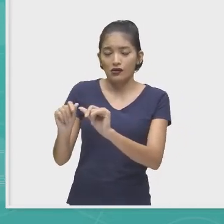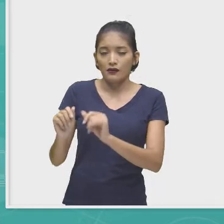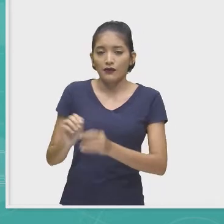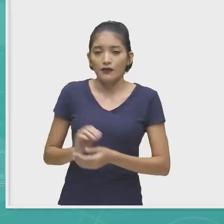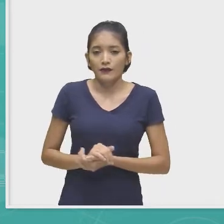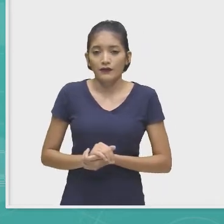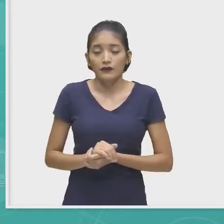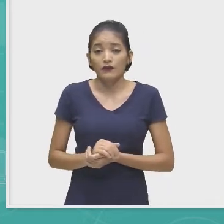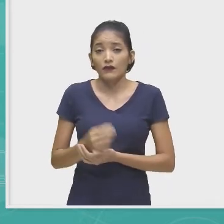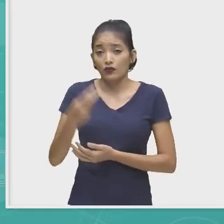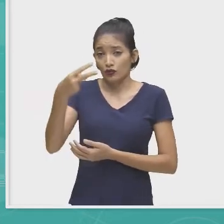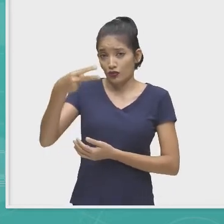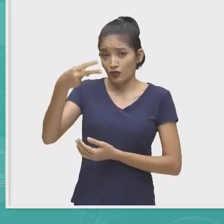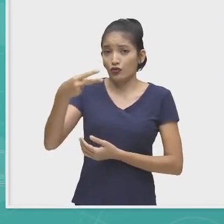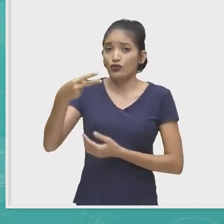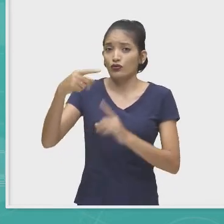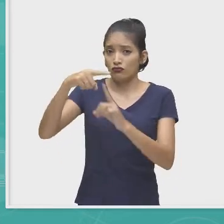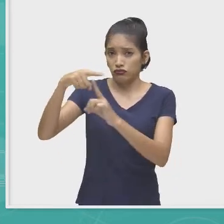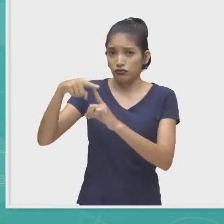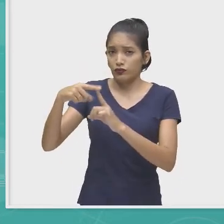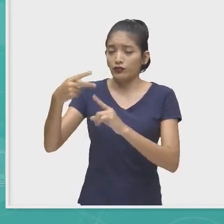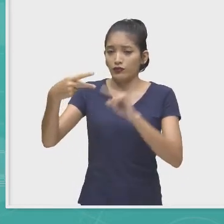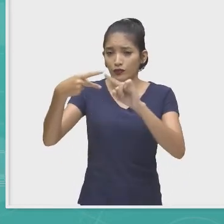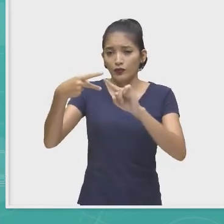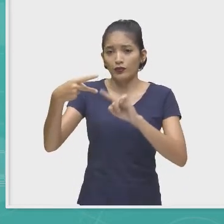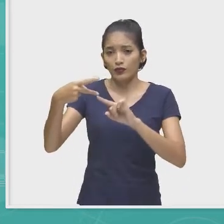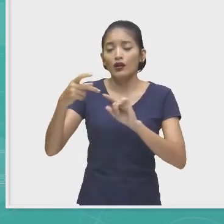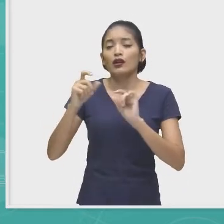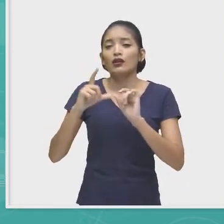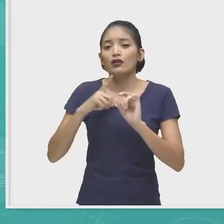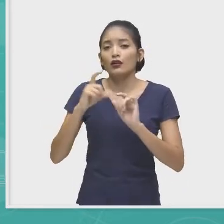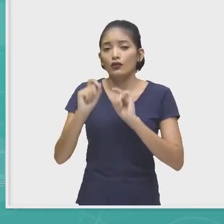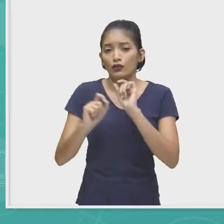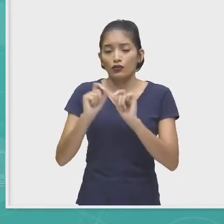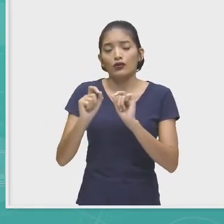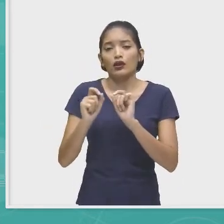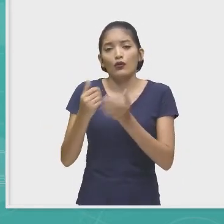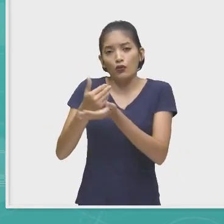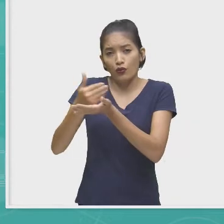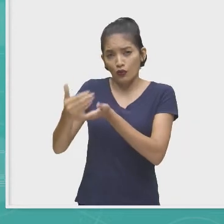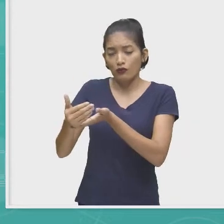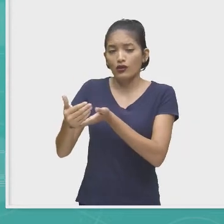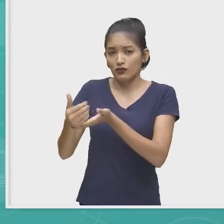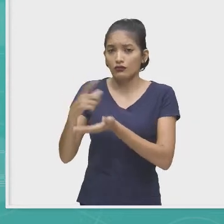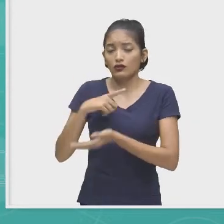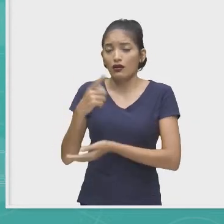as duas parcelas, nós obtemos o valor inicial,